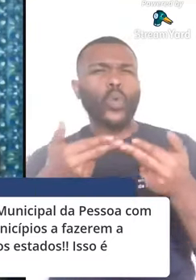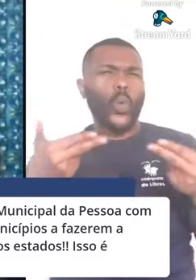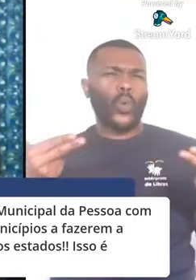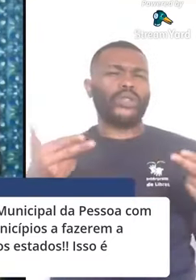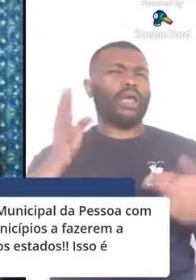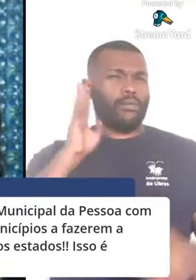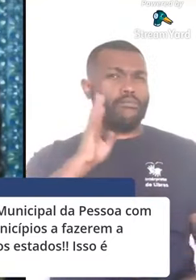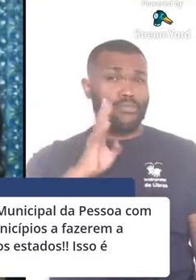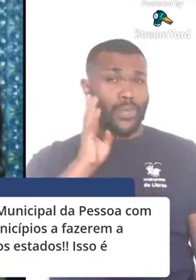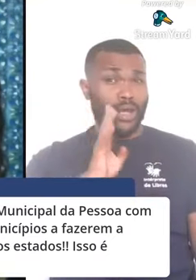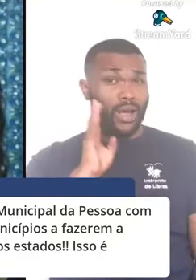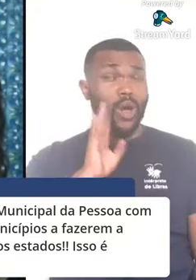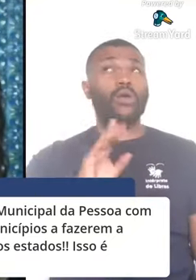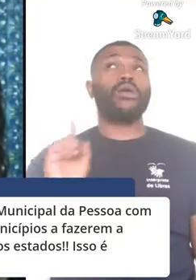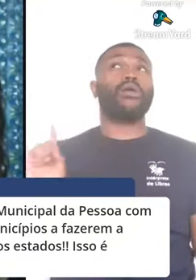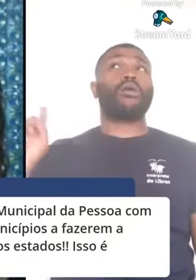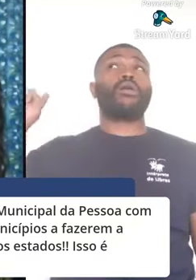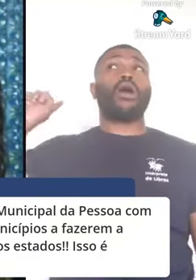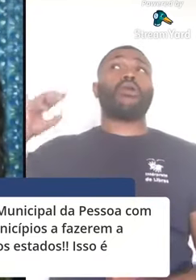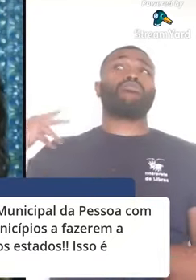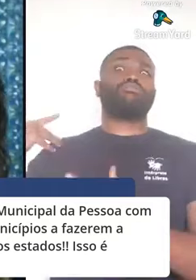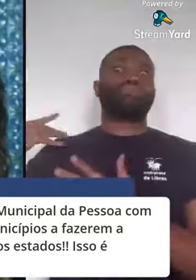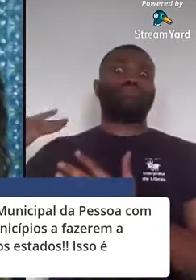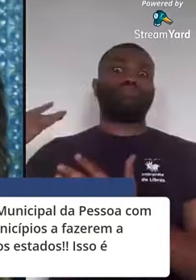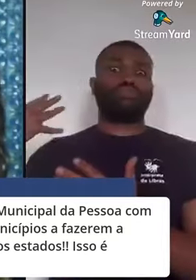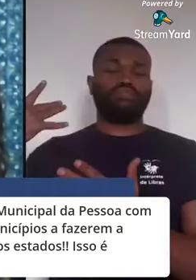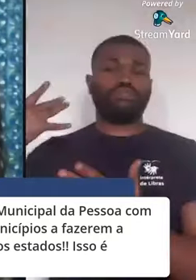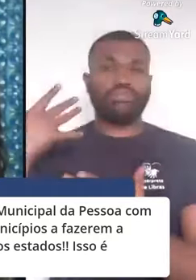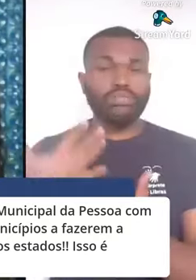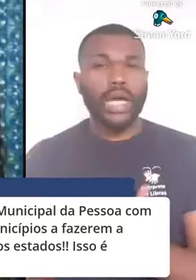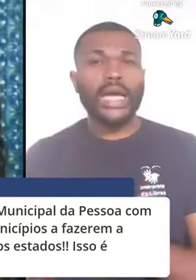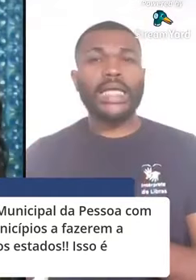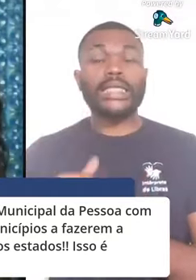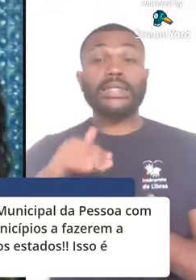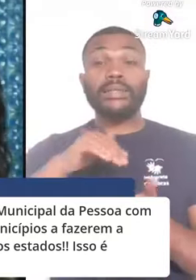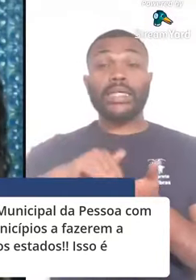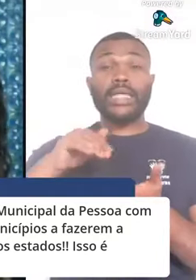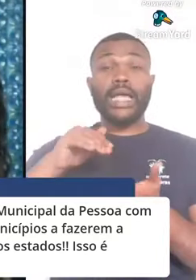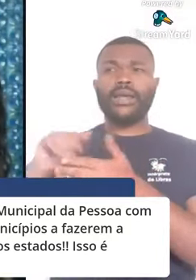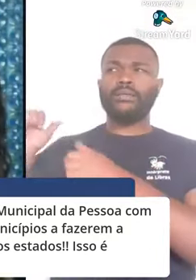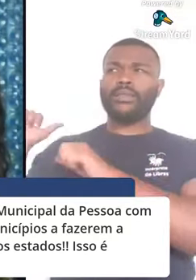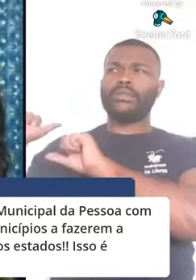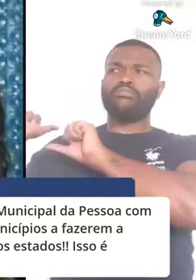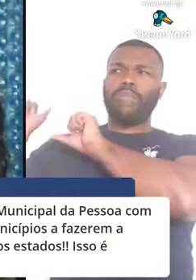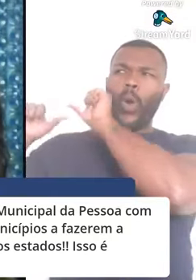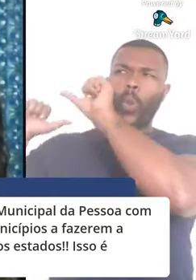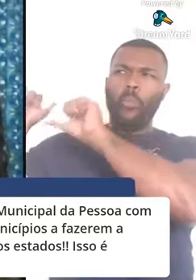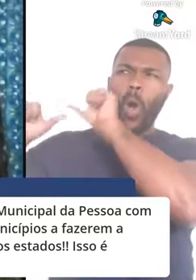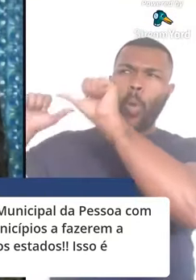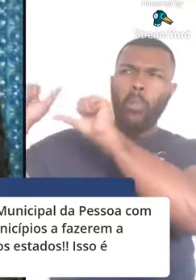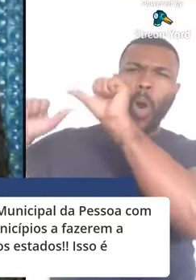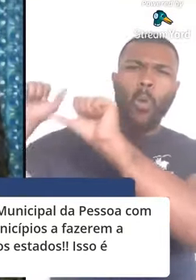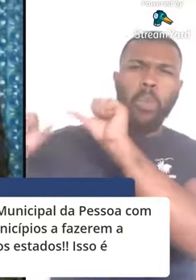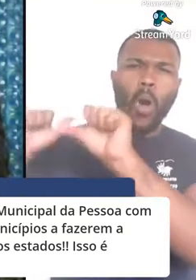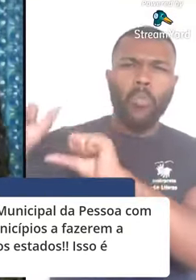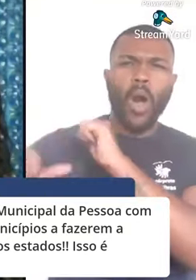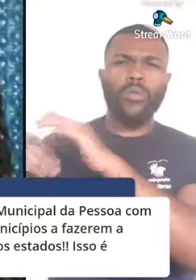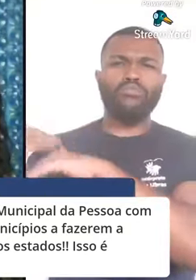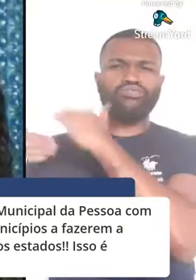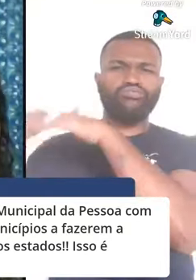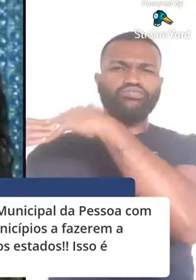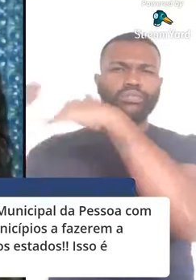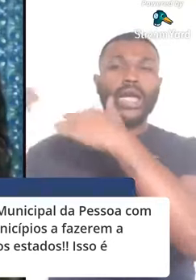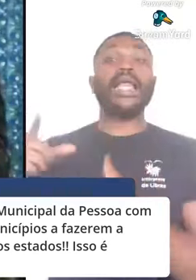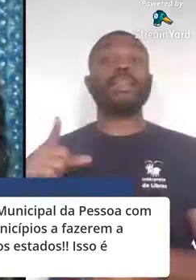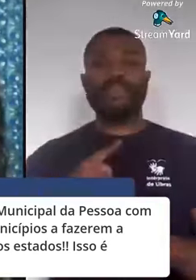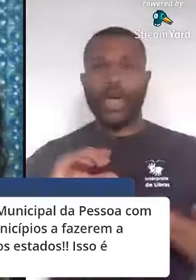acho que de lá para cá também a secretaria mudou muito, né? Passou a ter orçamento. Isso é muito legal, é importante, né? É